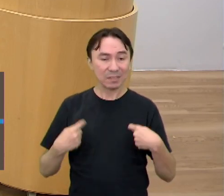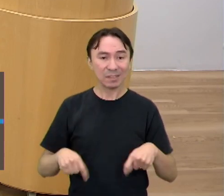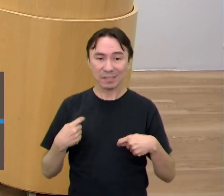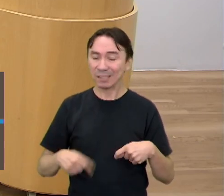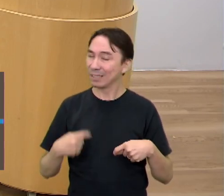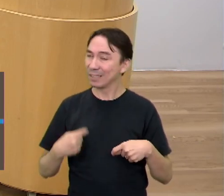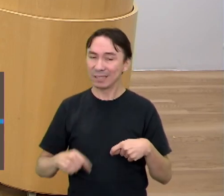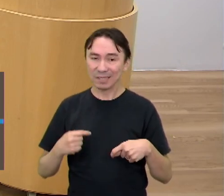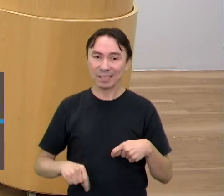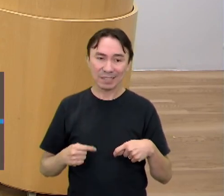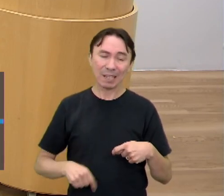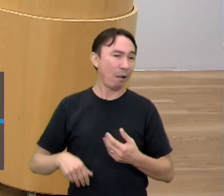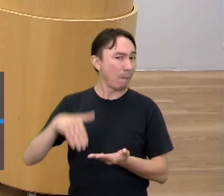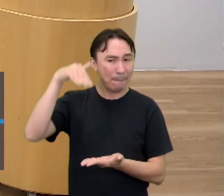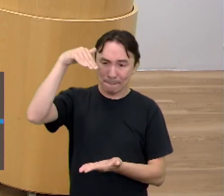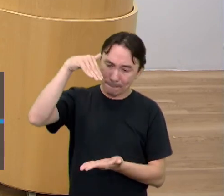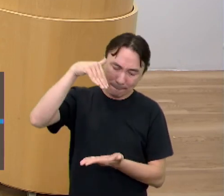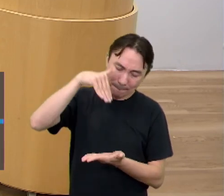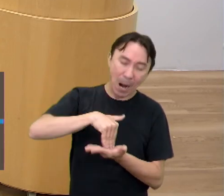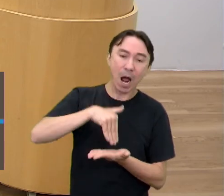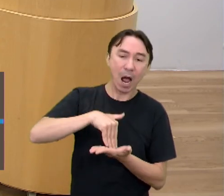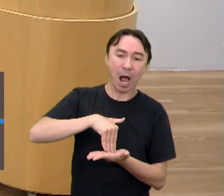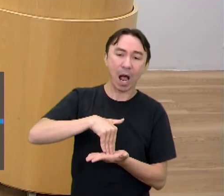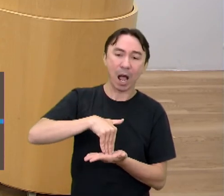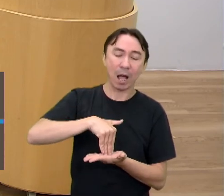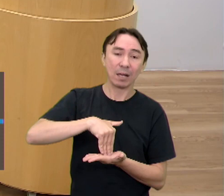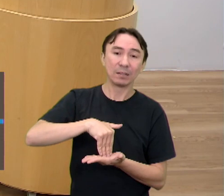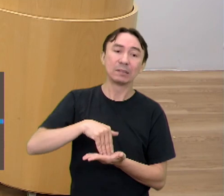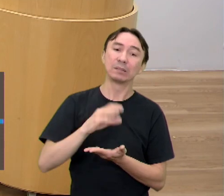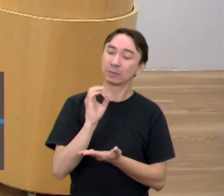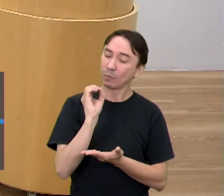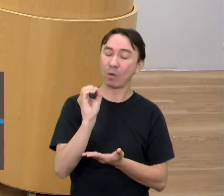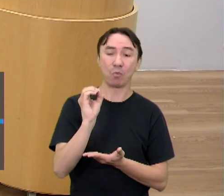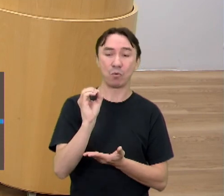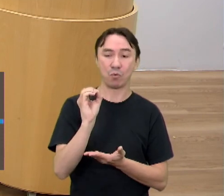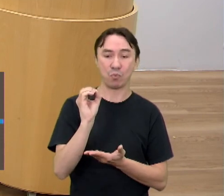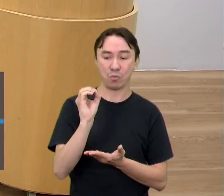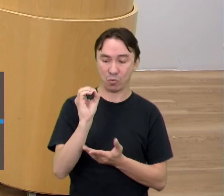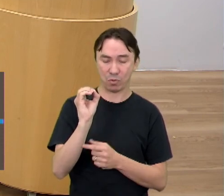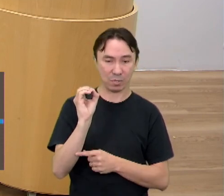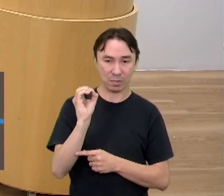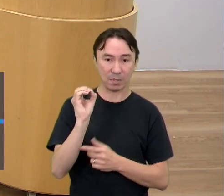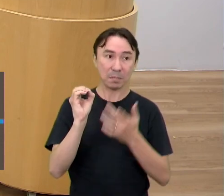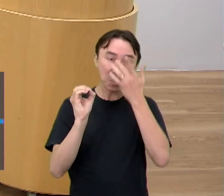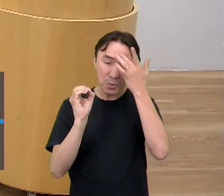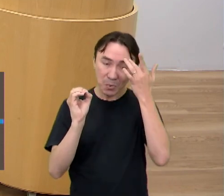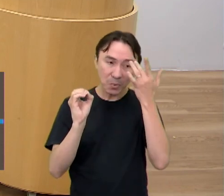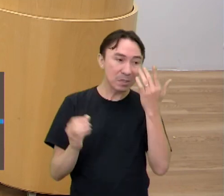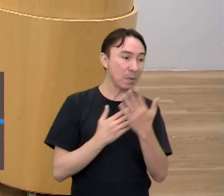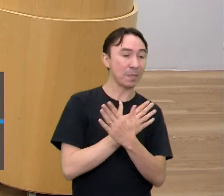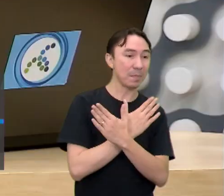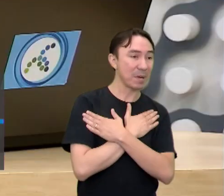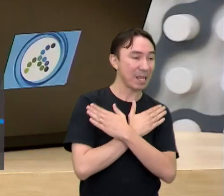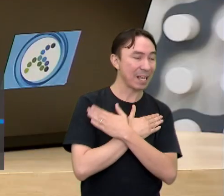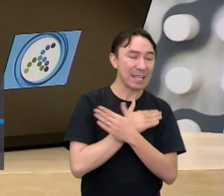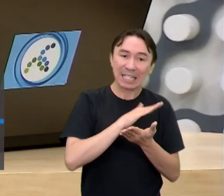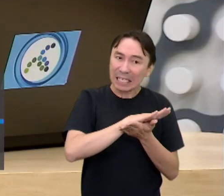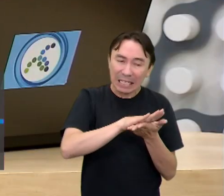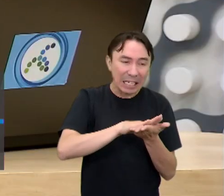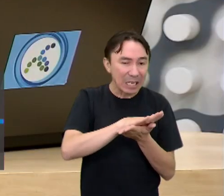baixa, diminui, zero. Opa, significa que nenhuma pessoa está desempregada. Então seria